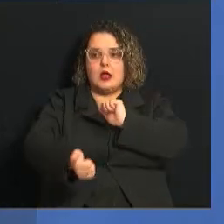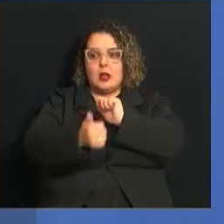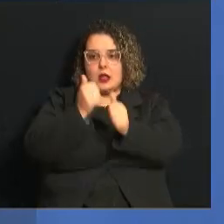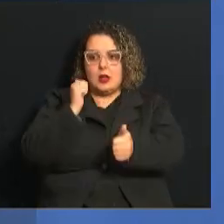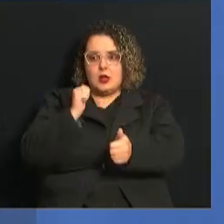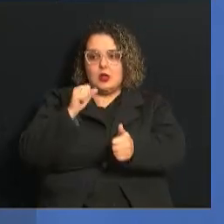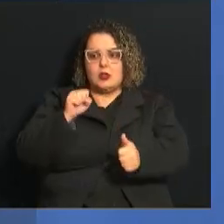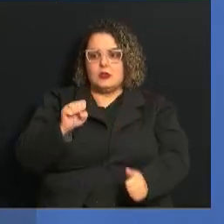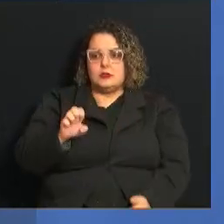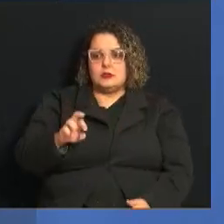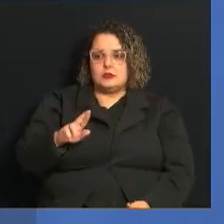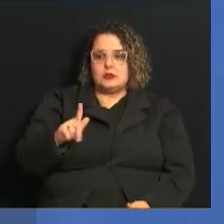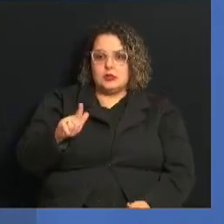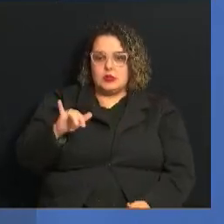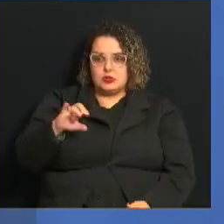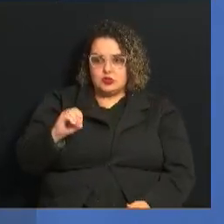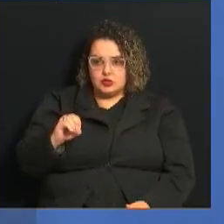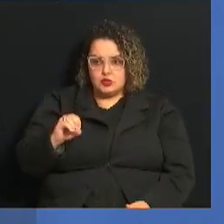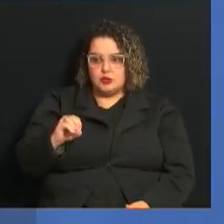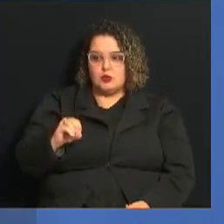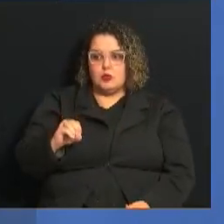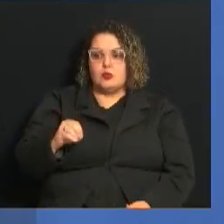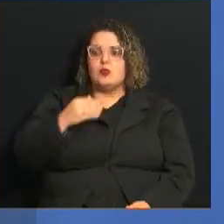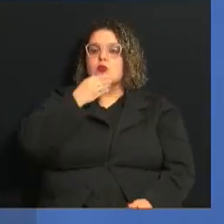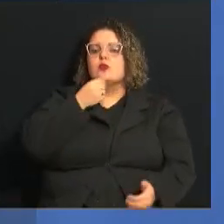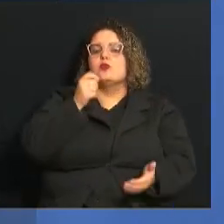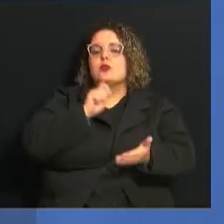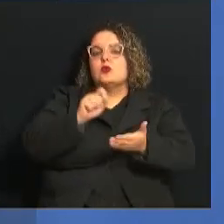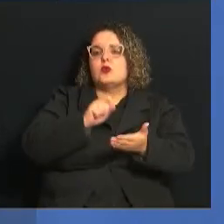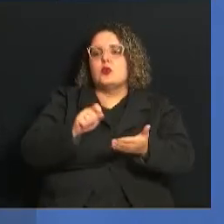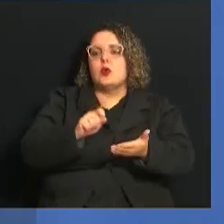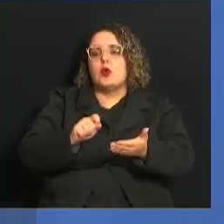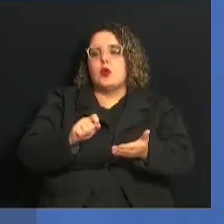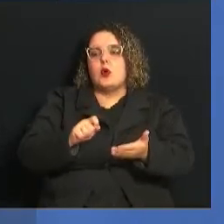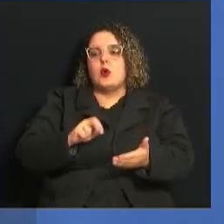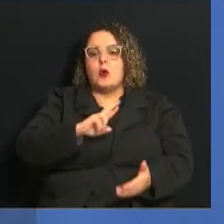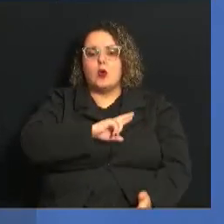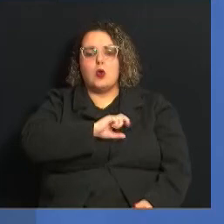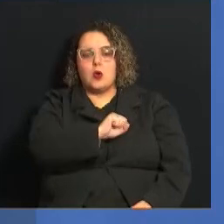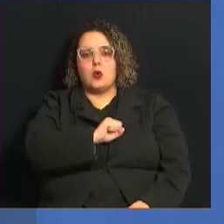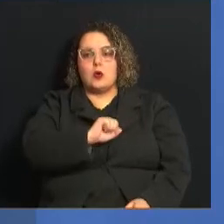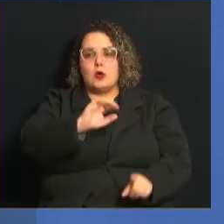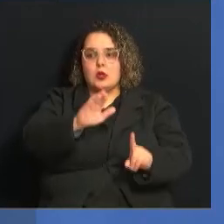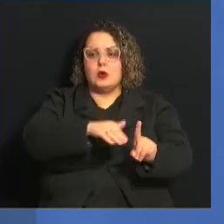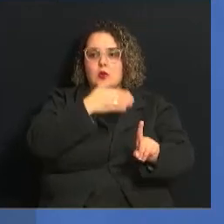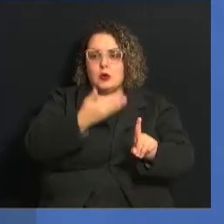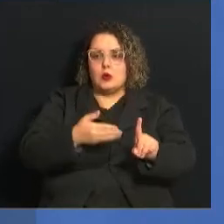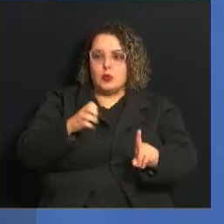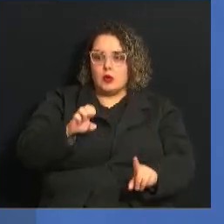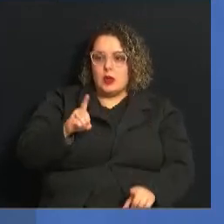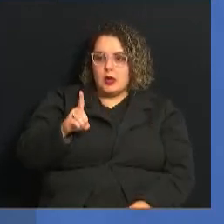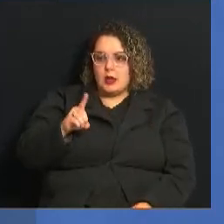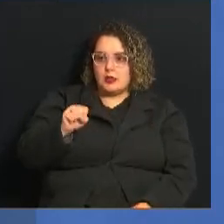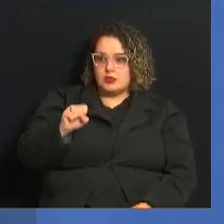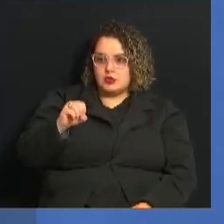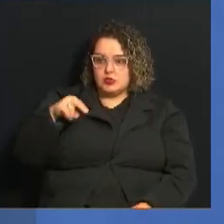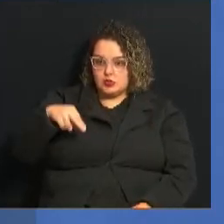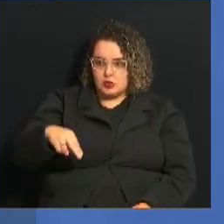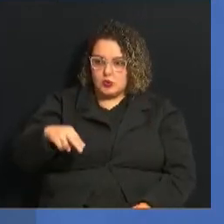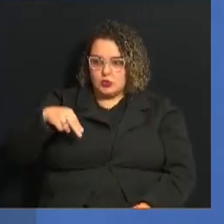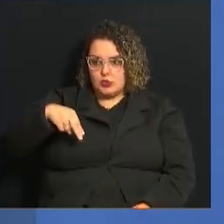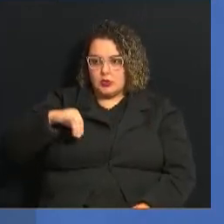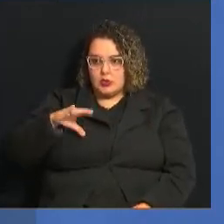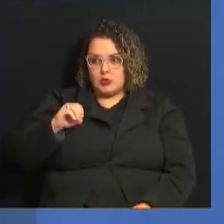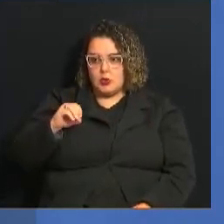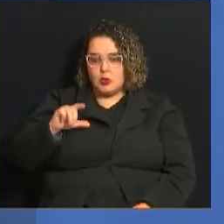Sérgio José Salmo se de autoria do Vereador Luiz Rossini o homenageado será Edson de Campos Nicolau e de